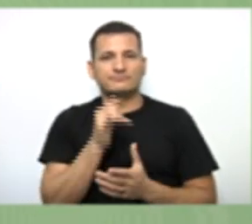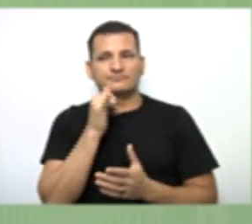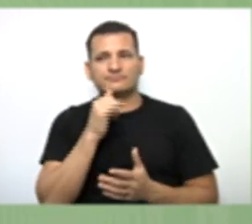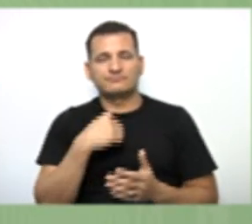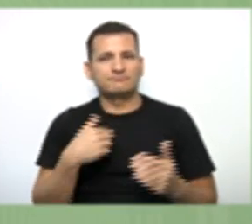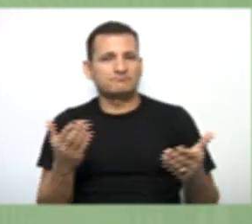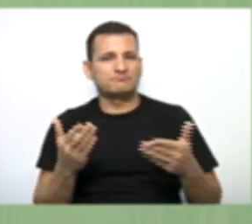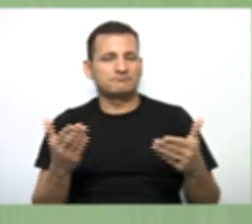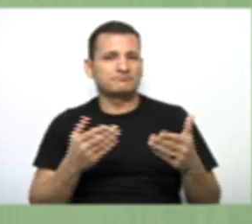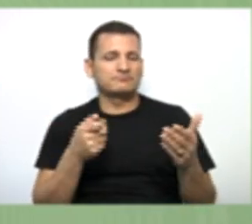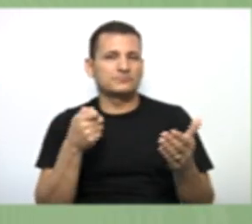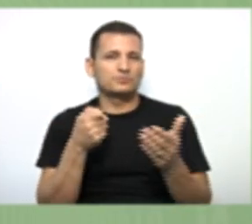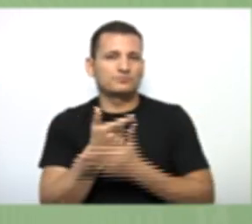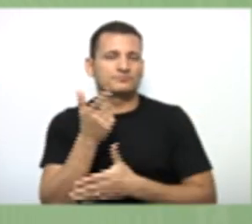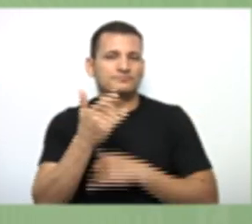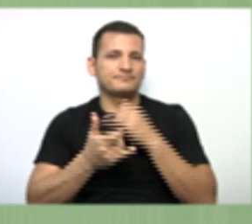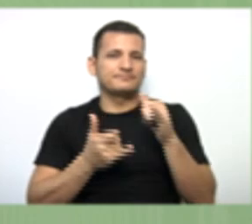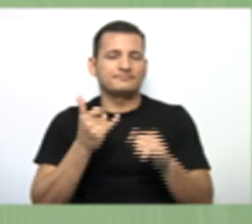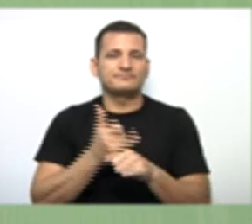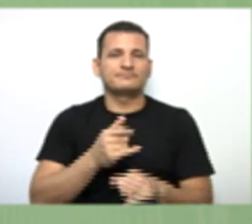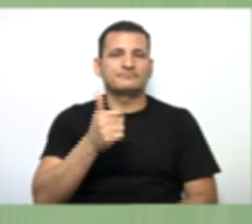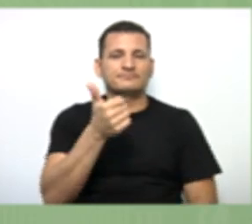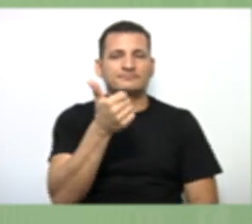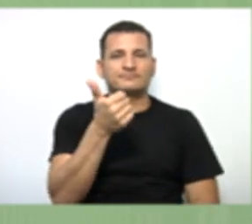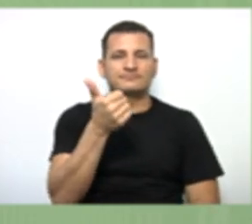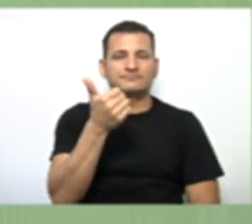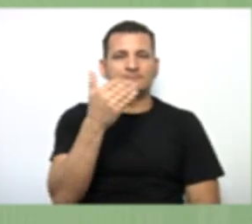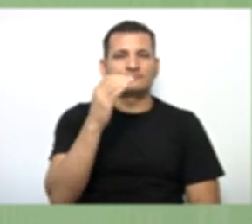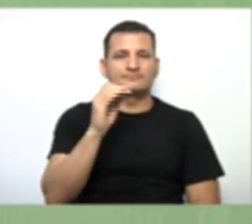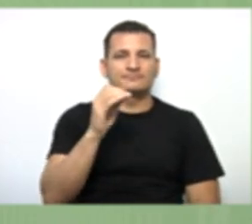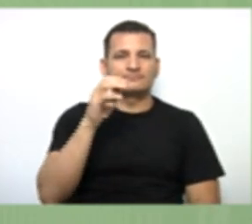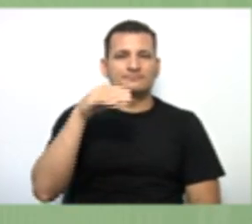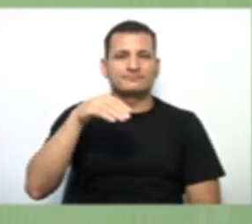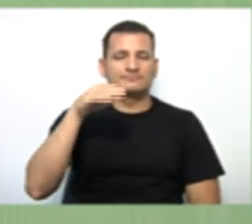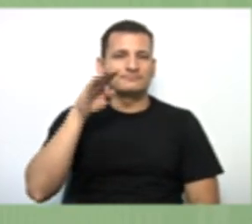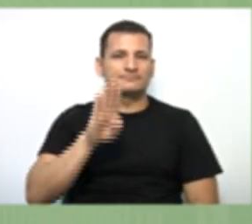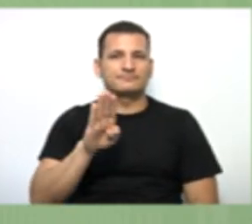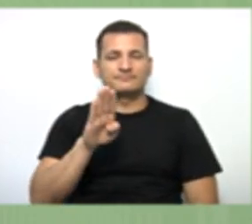uma internet de 10 mega MB,